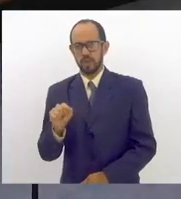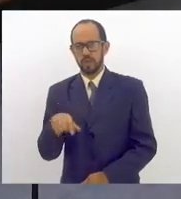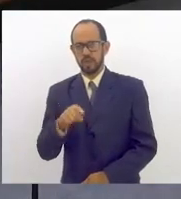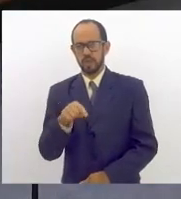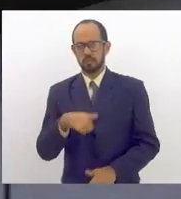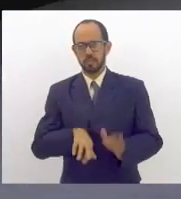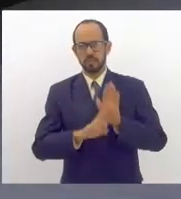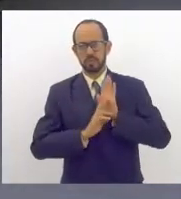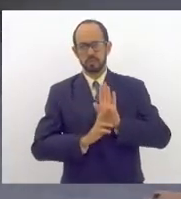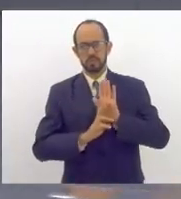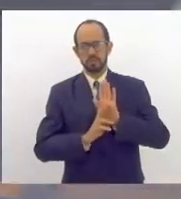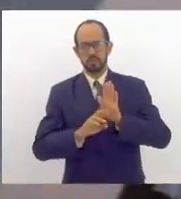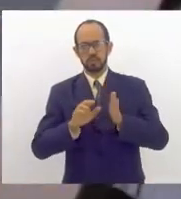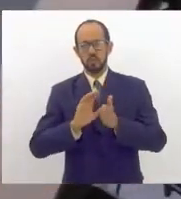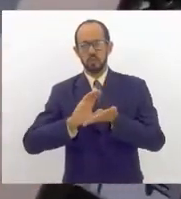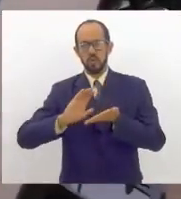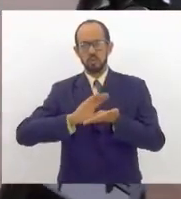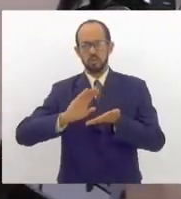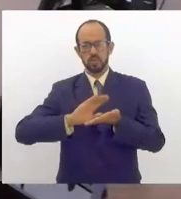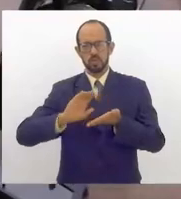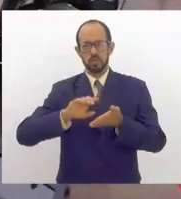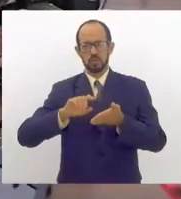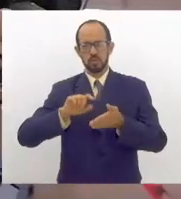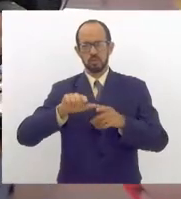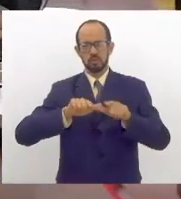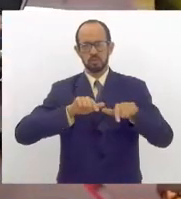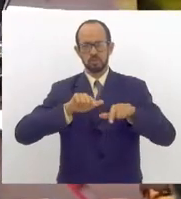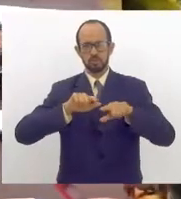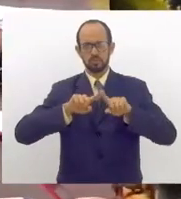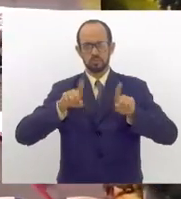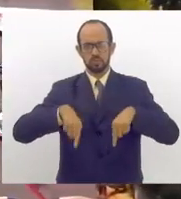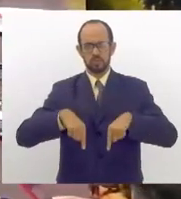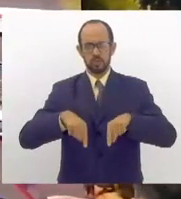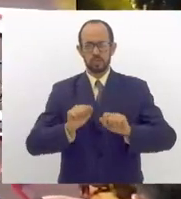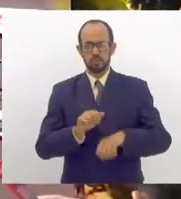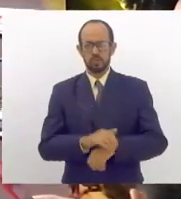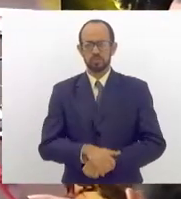Conselho Estadual dos trabalhadores bancada dos Trabalhadores